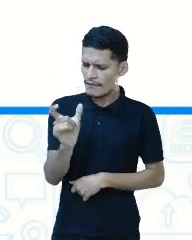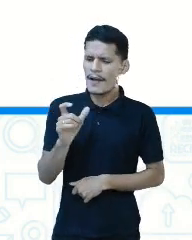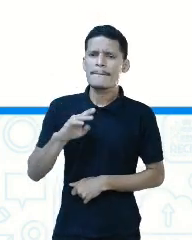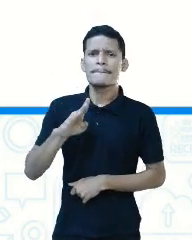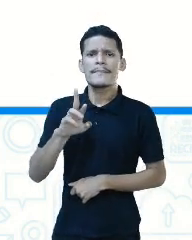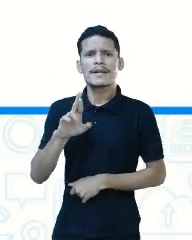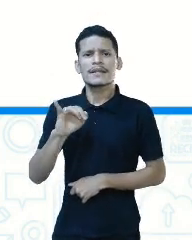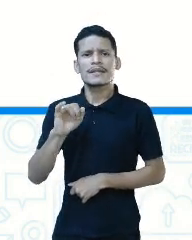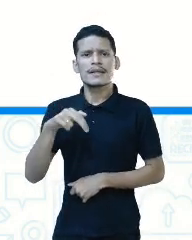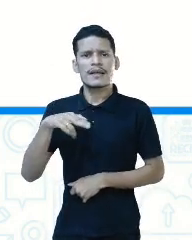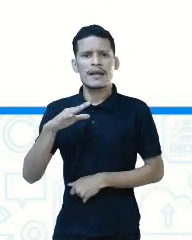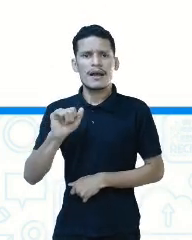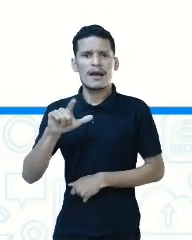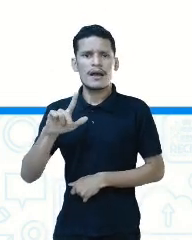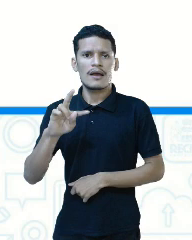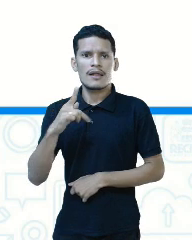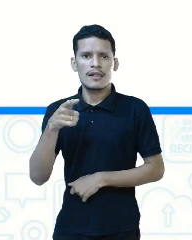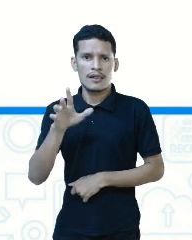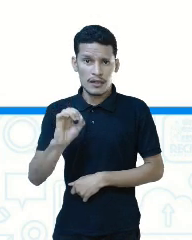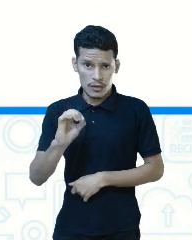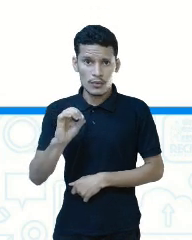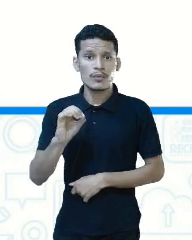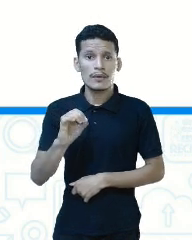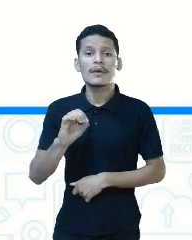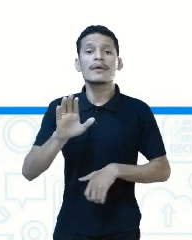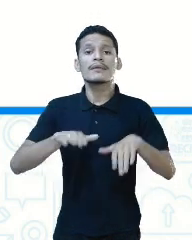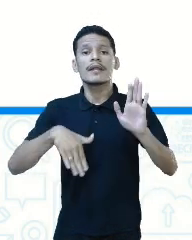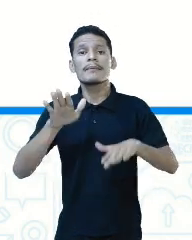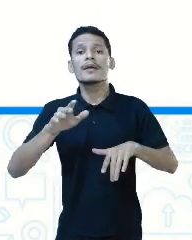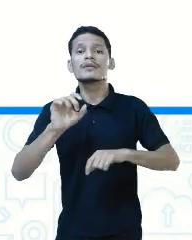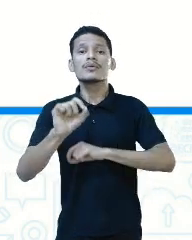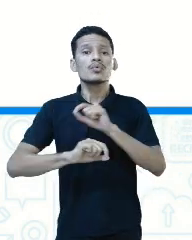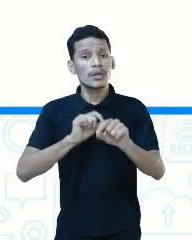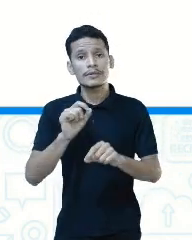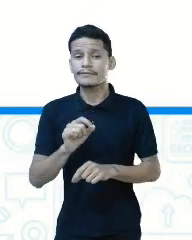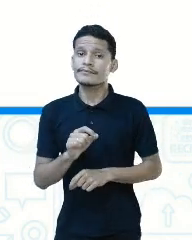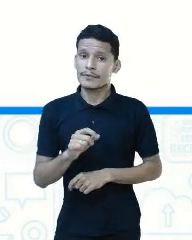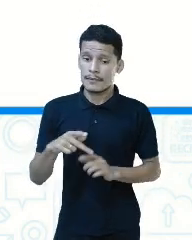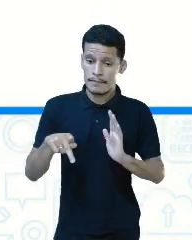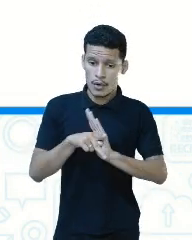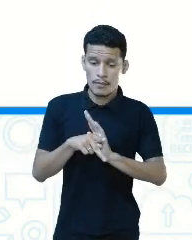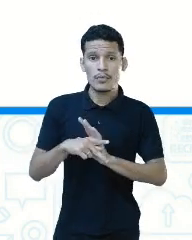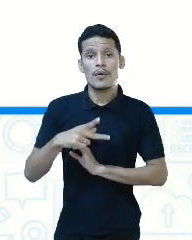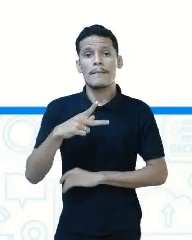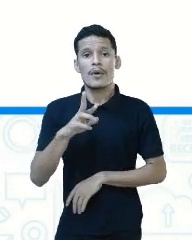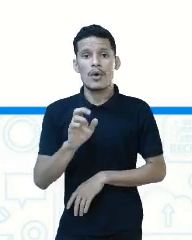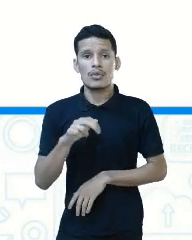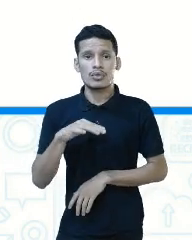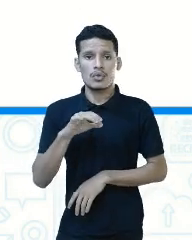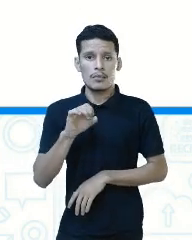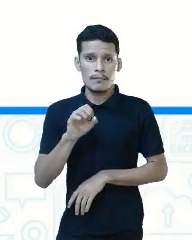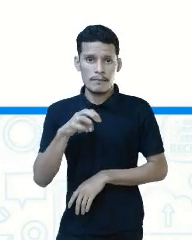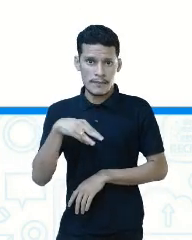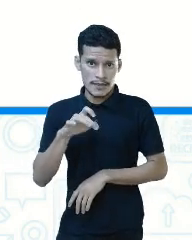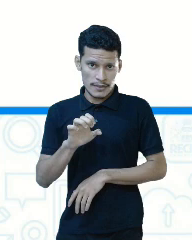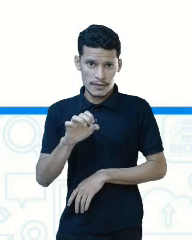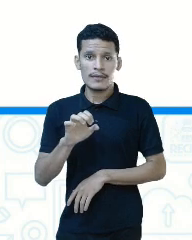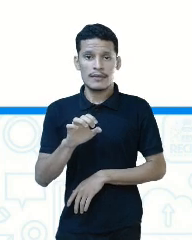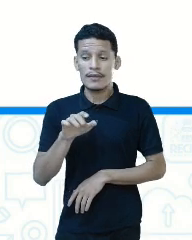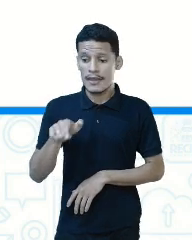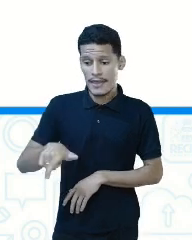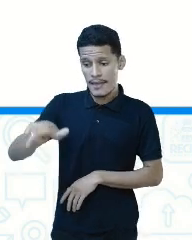brincalhão, ele varia de acordo com, no caso não é o artigo, com o pronome que está na sua frente. Então, ele